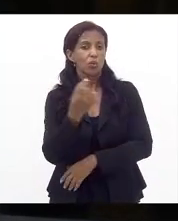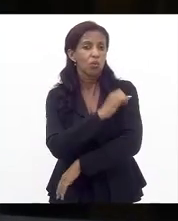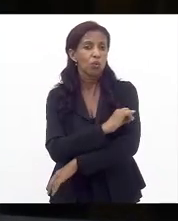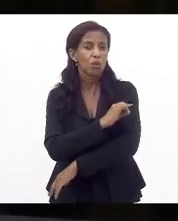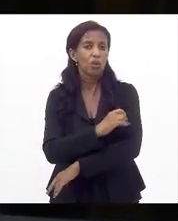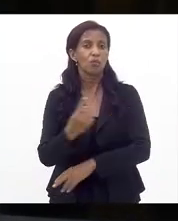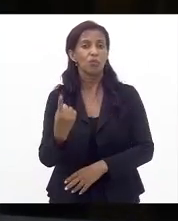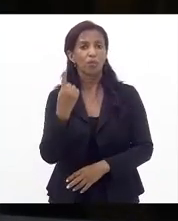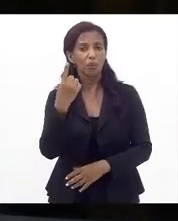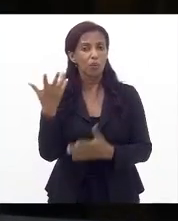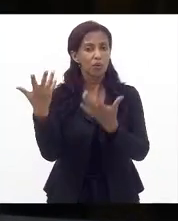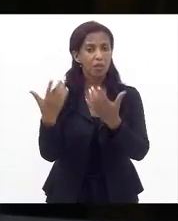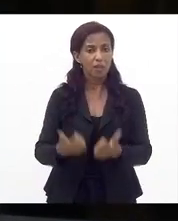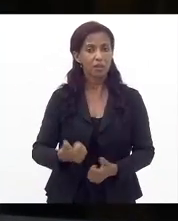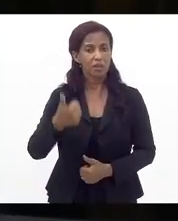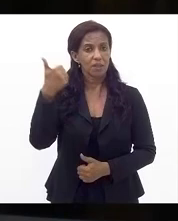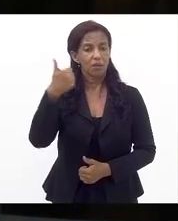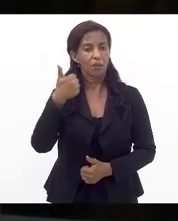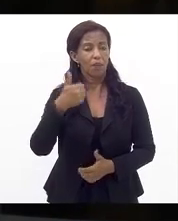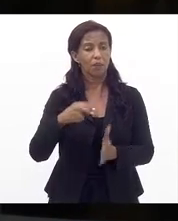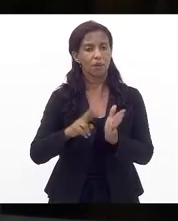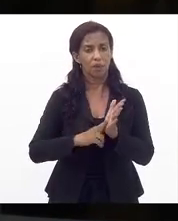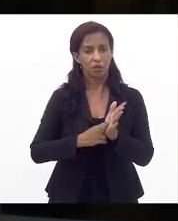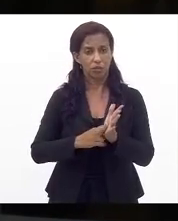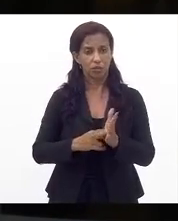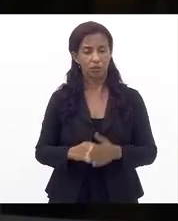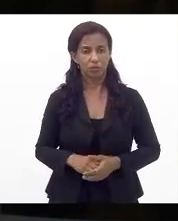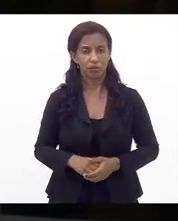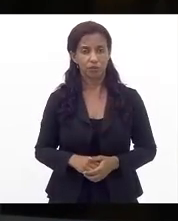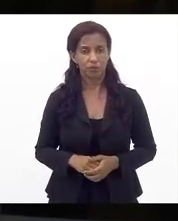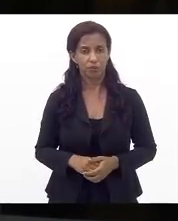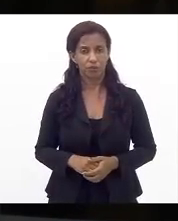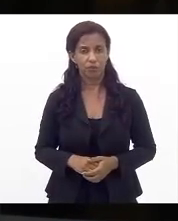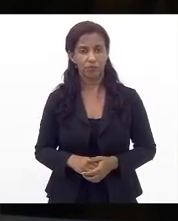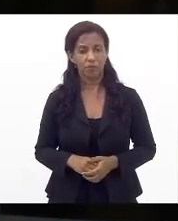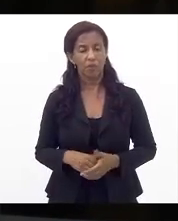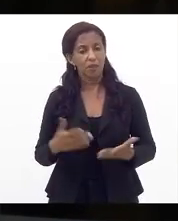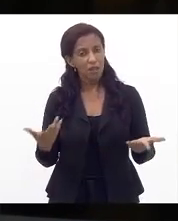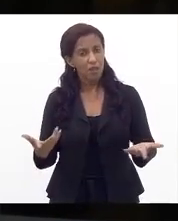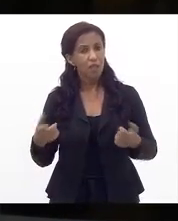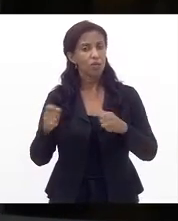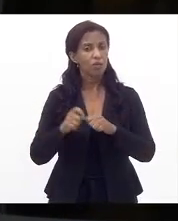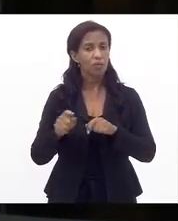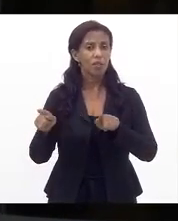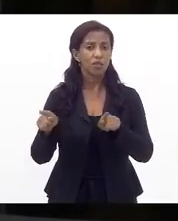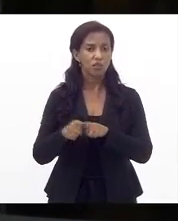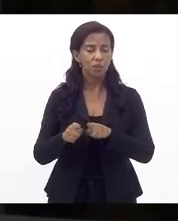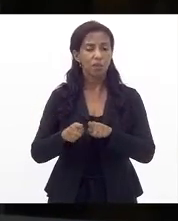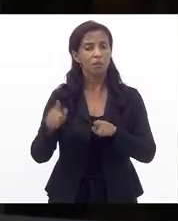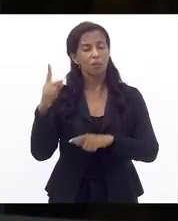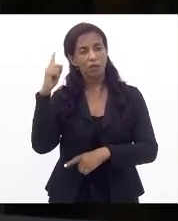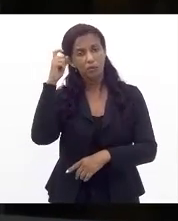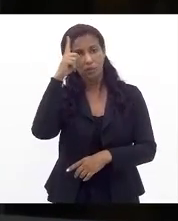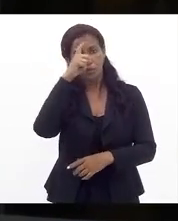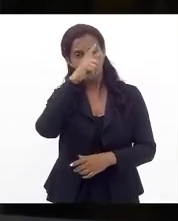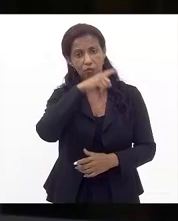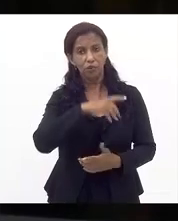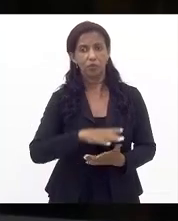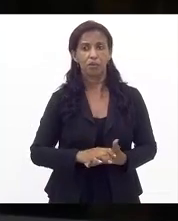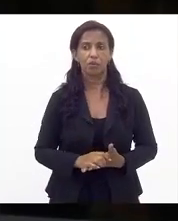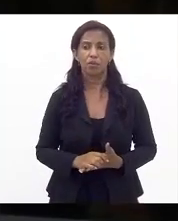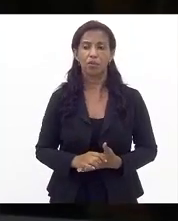único que aderiu ao primeiro regime Oi e o fez também em função da sua dificuldade